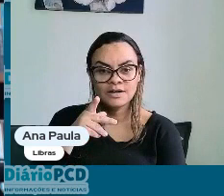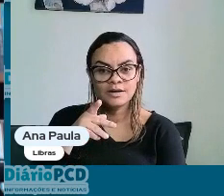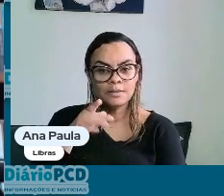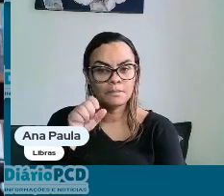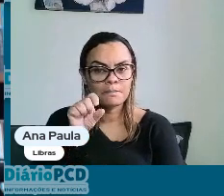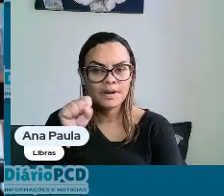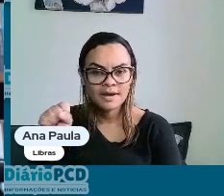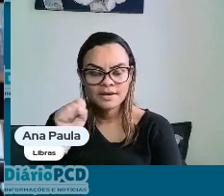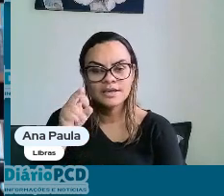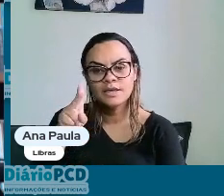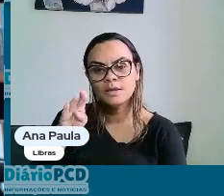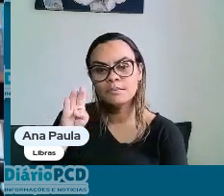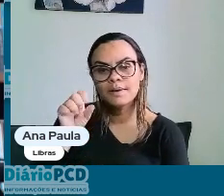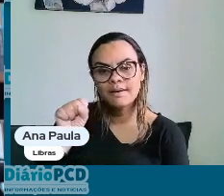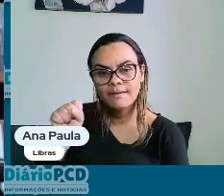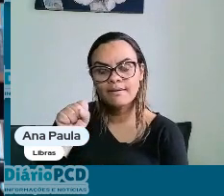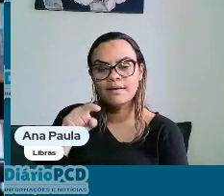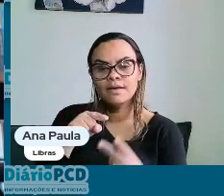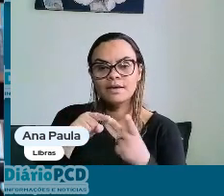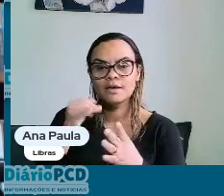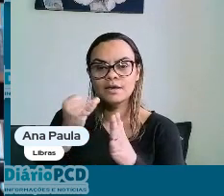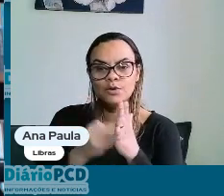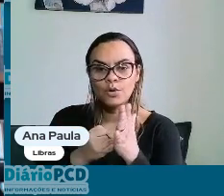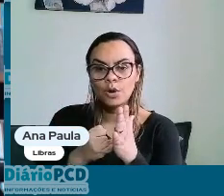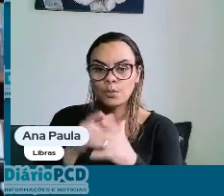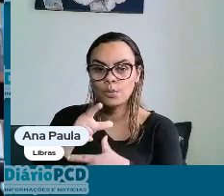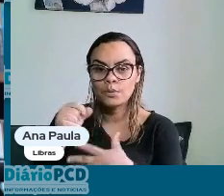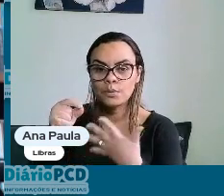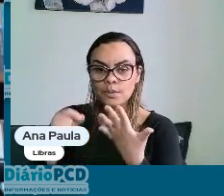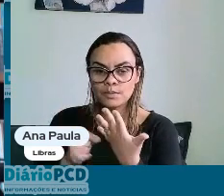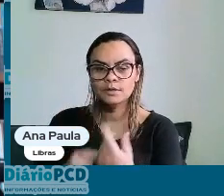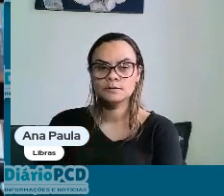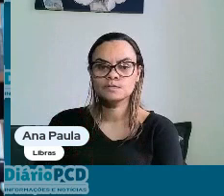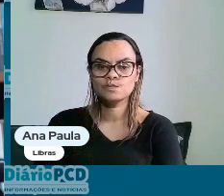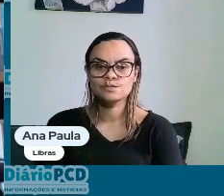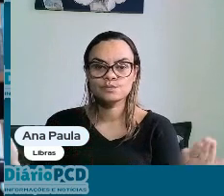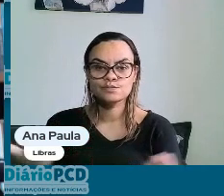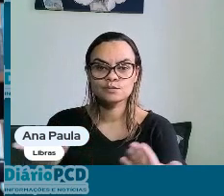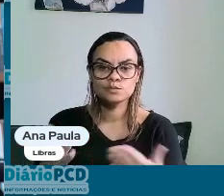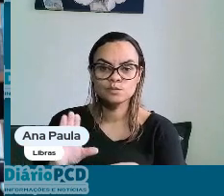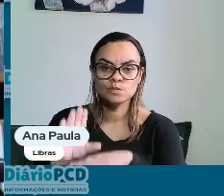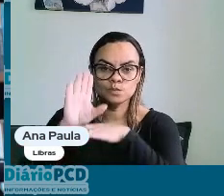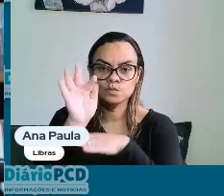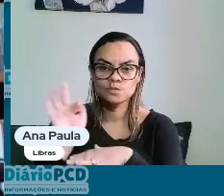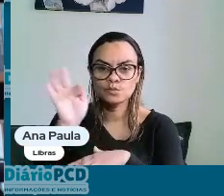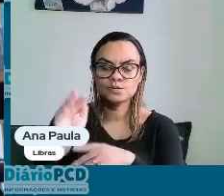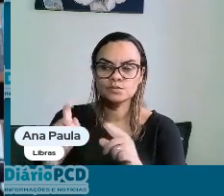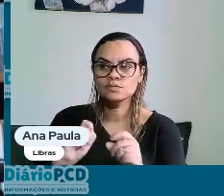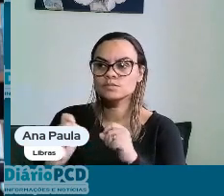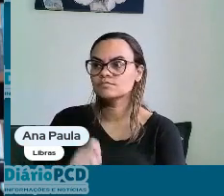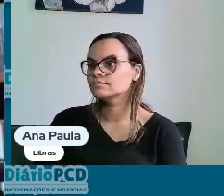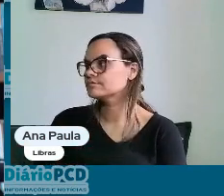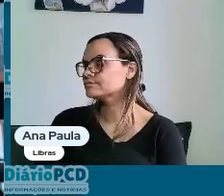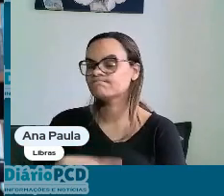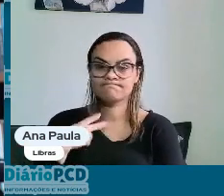no IBS e no imposto seletivo. Agora, o que é o Conselho Federativo? A meu